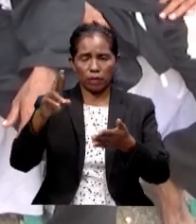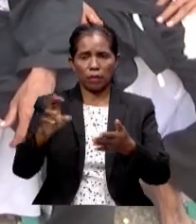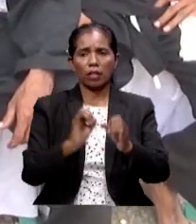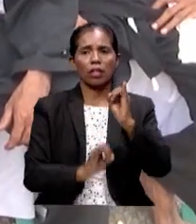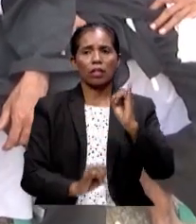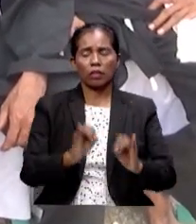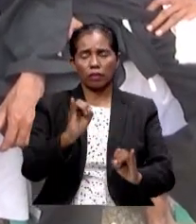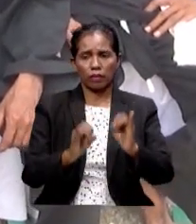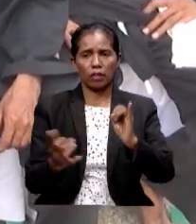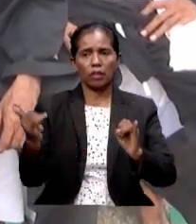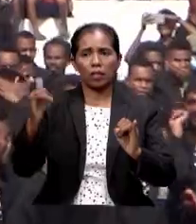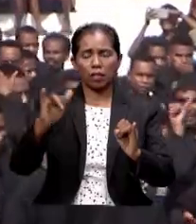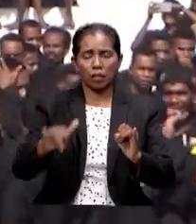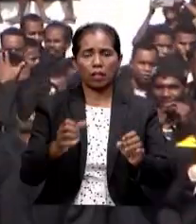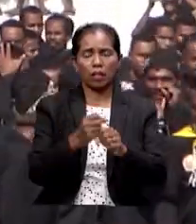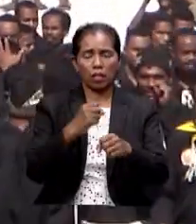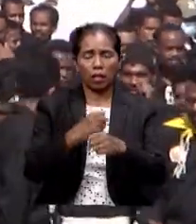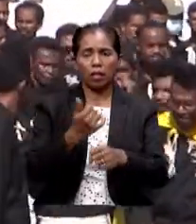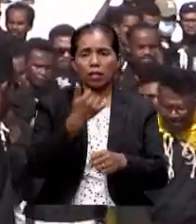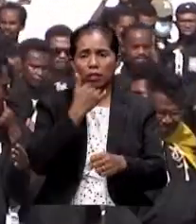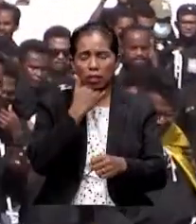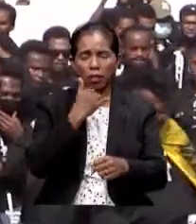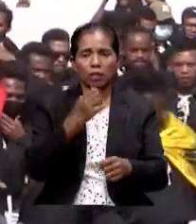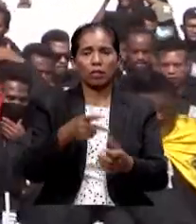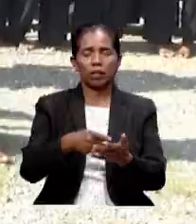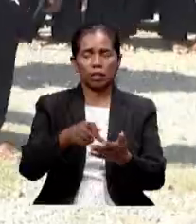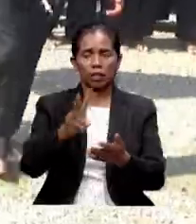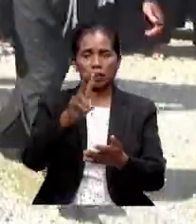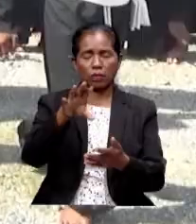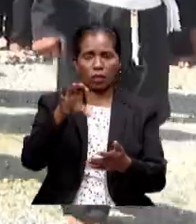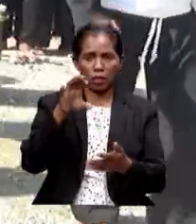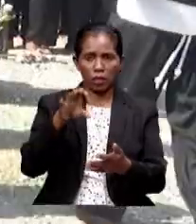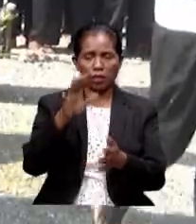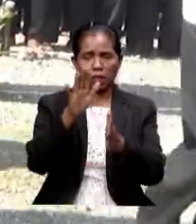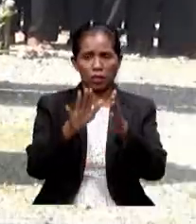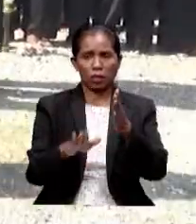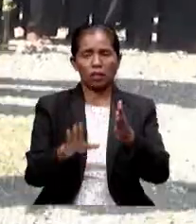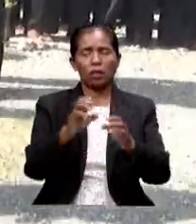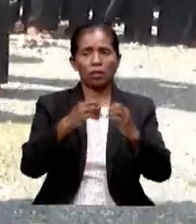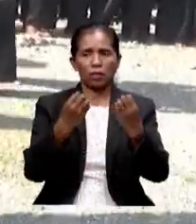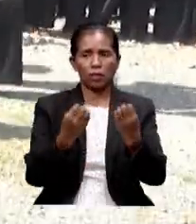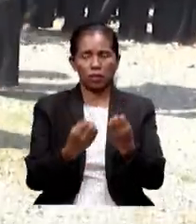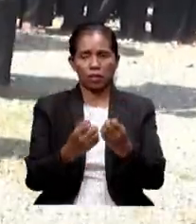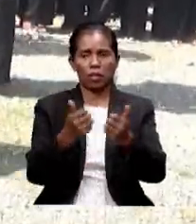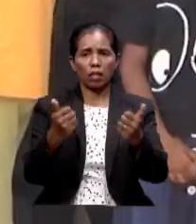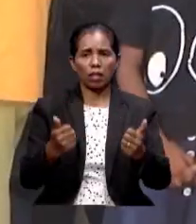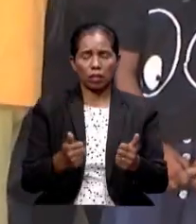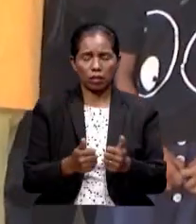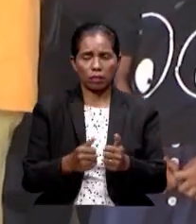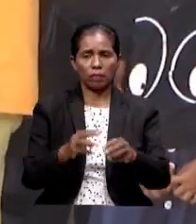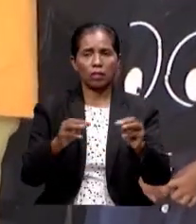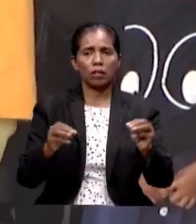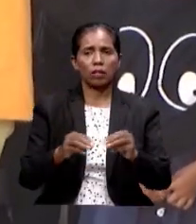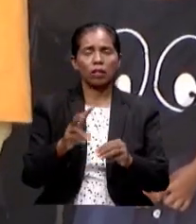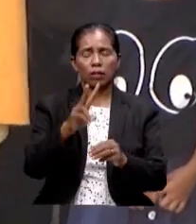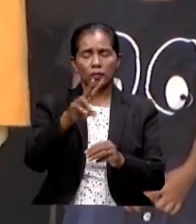sira nebema comete se multa dólar atus rua maikraik no organização arte marcial ma comete se multa dólar